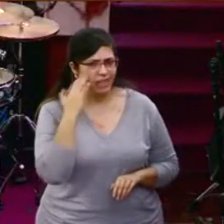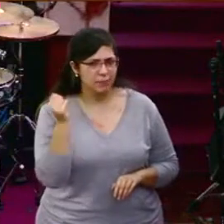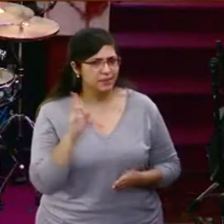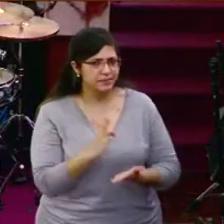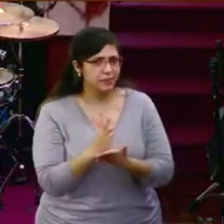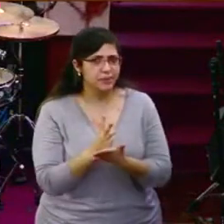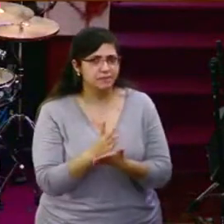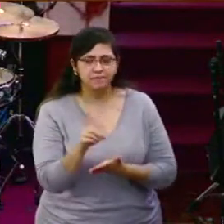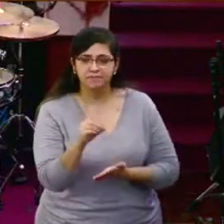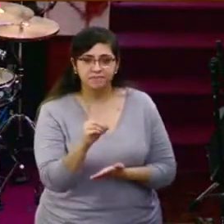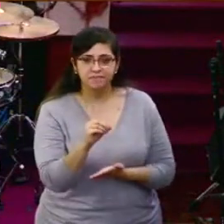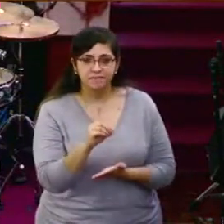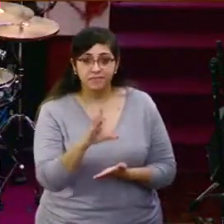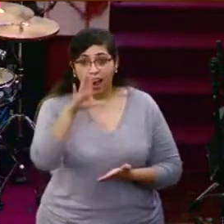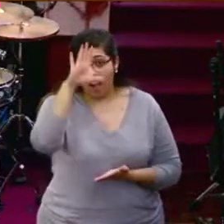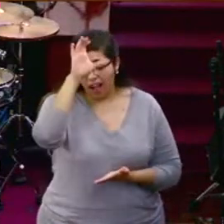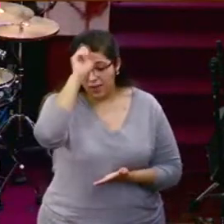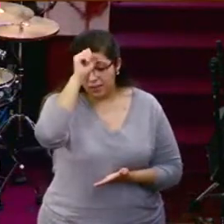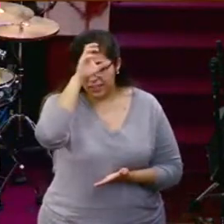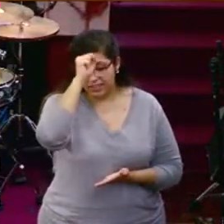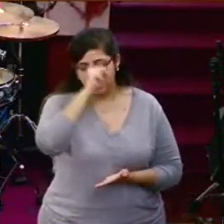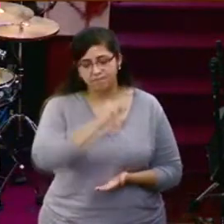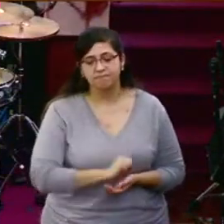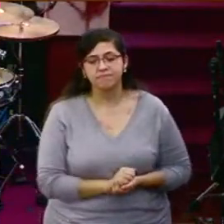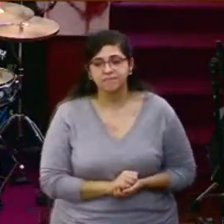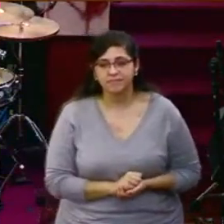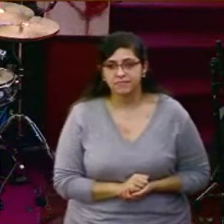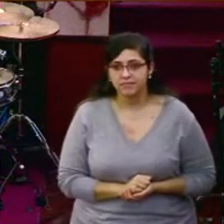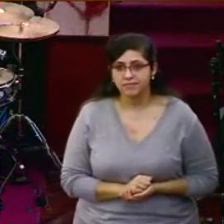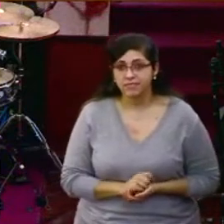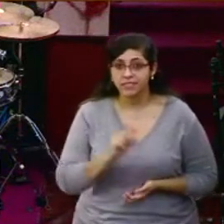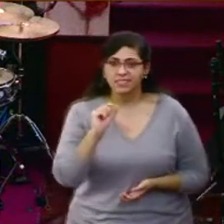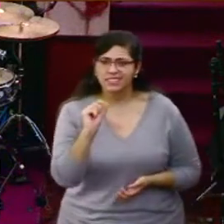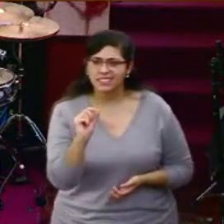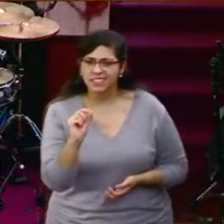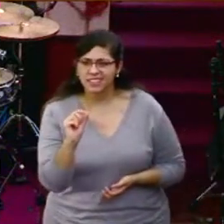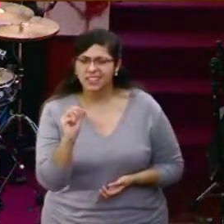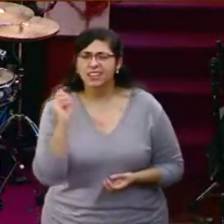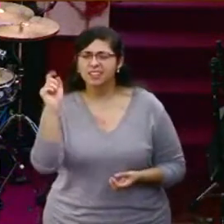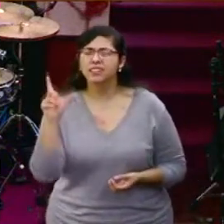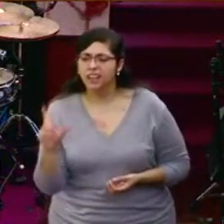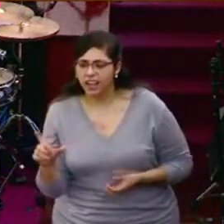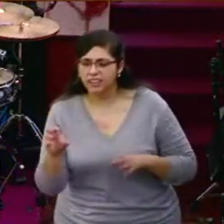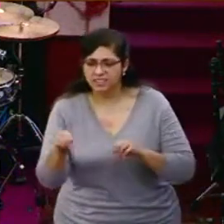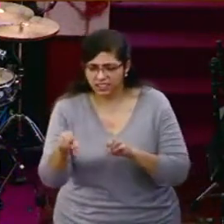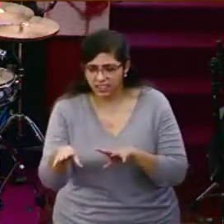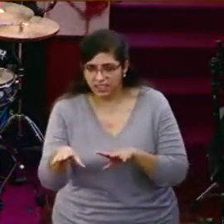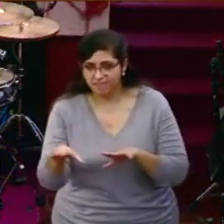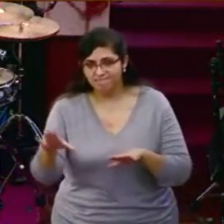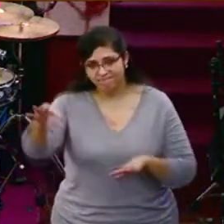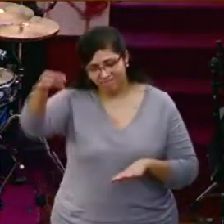coisas que paulo aprendeu quem é que ensina a igreja o espírito